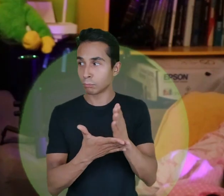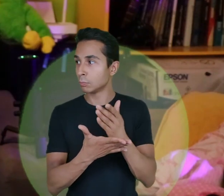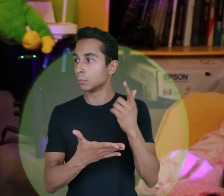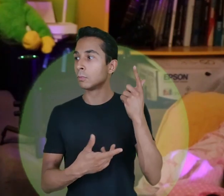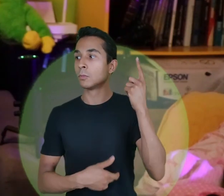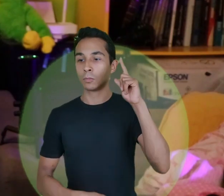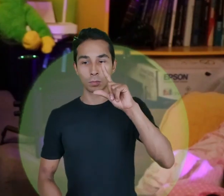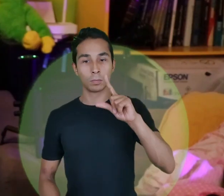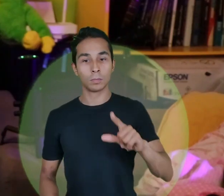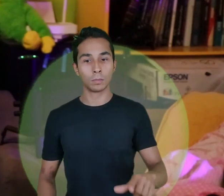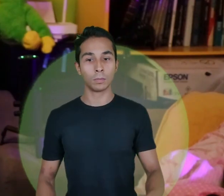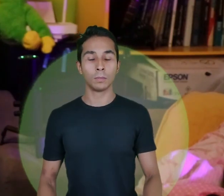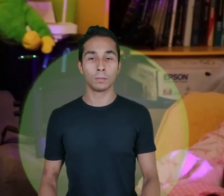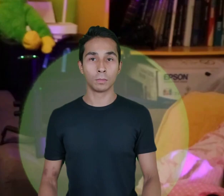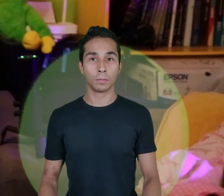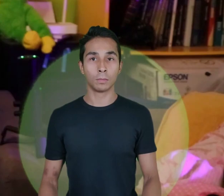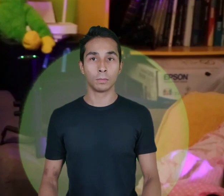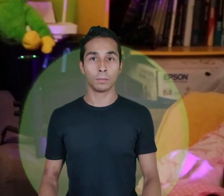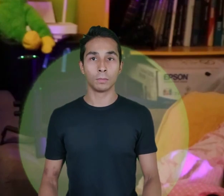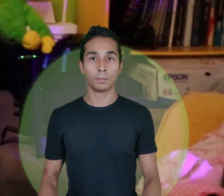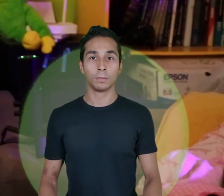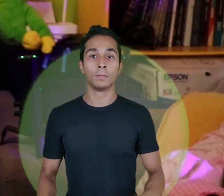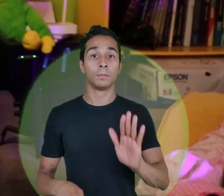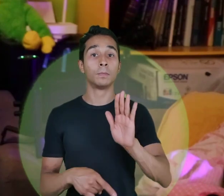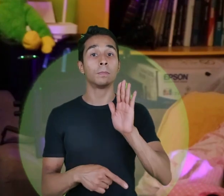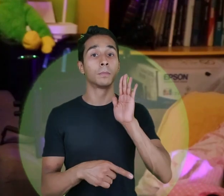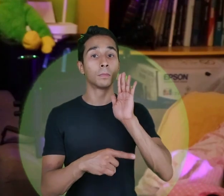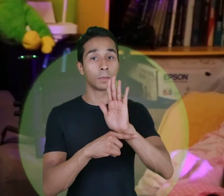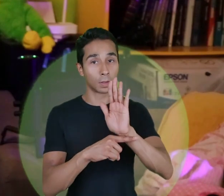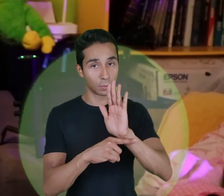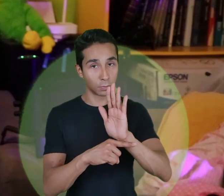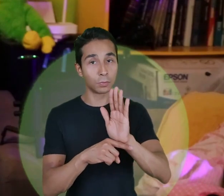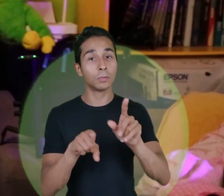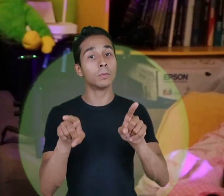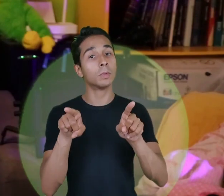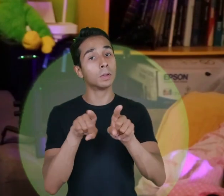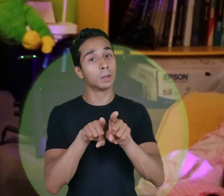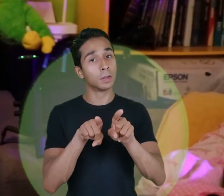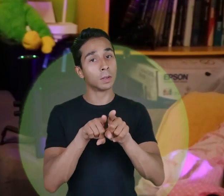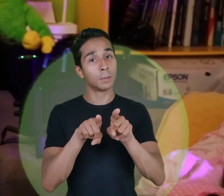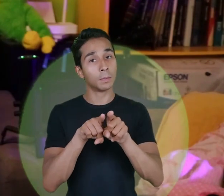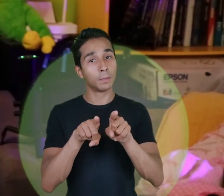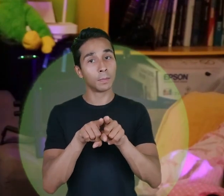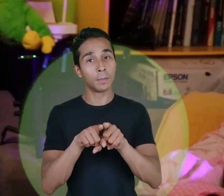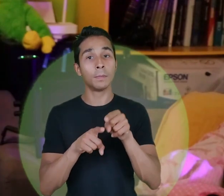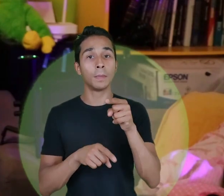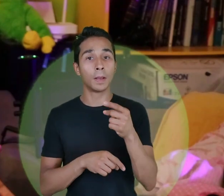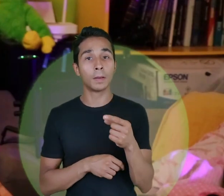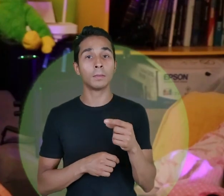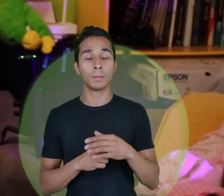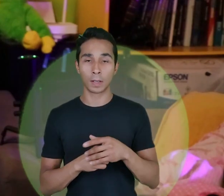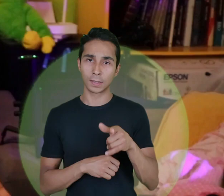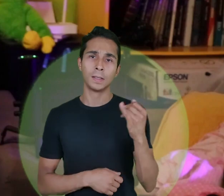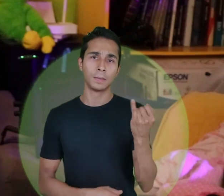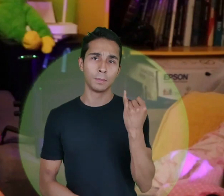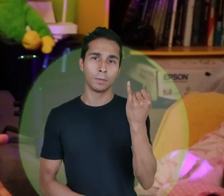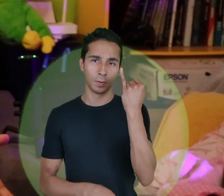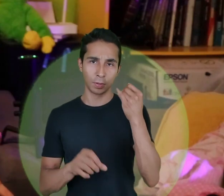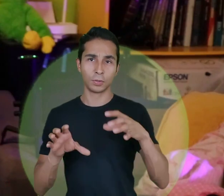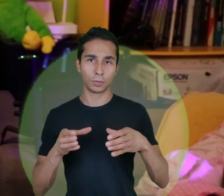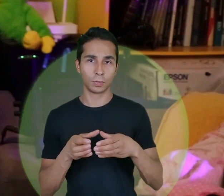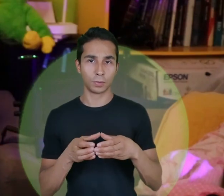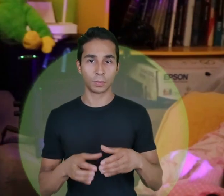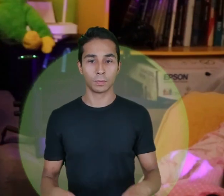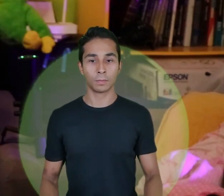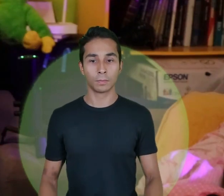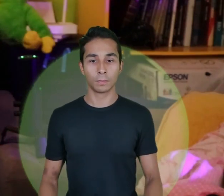essa coisa, porque isso também ajuda muito na parte de bilheteria e formação de novos públicos, que é uma das essências, né, de um grupo, de um coletivo